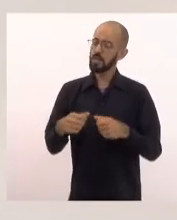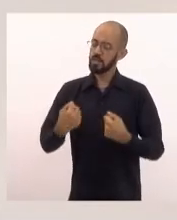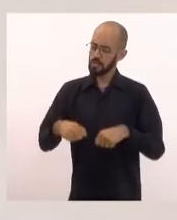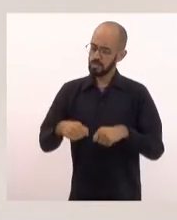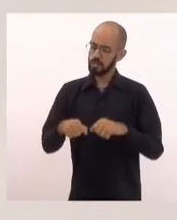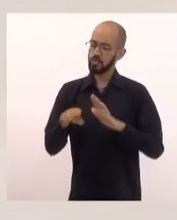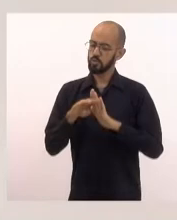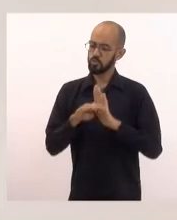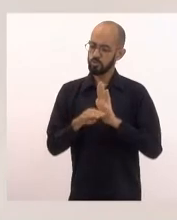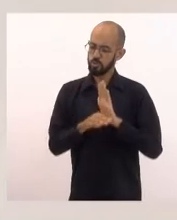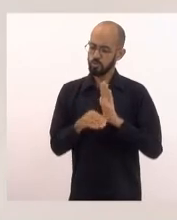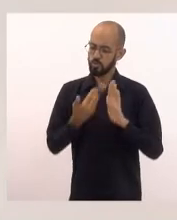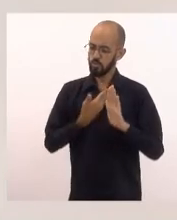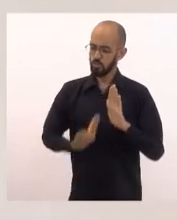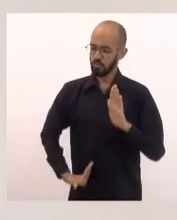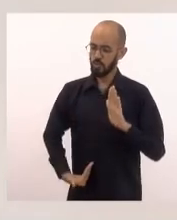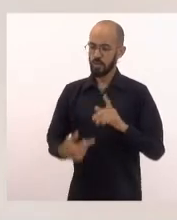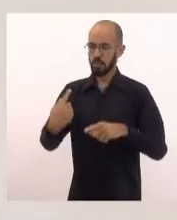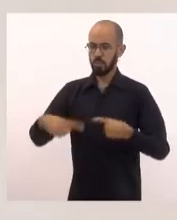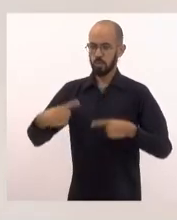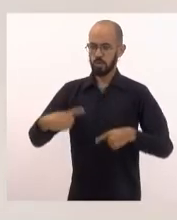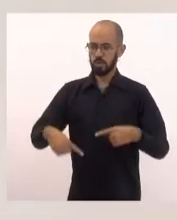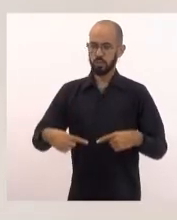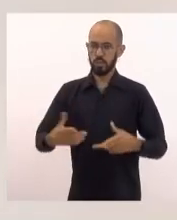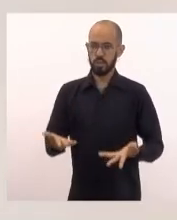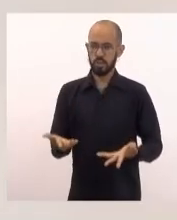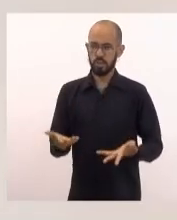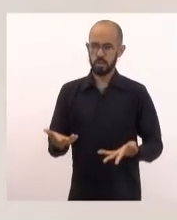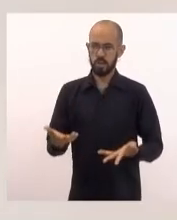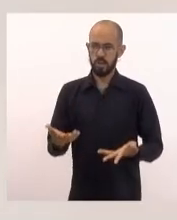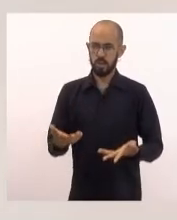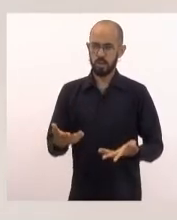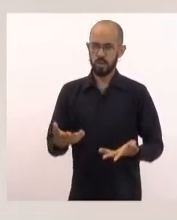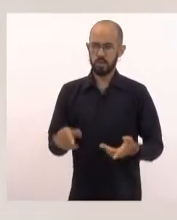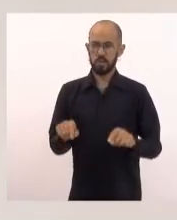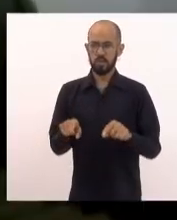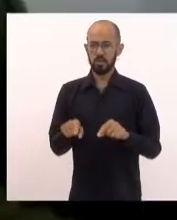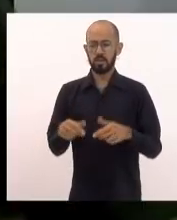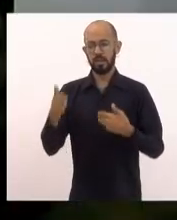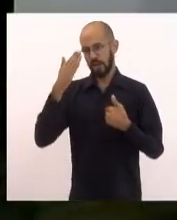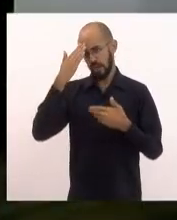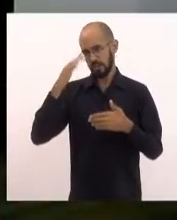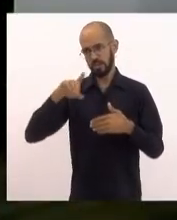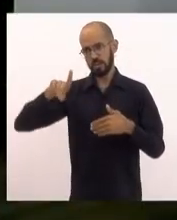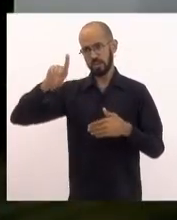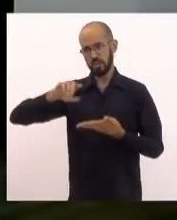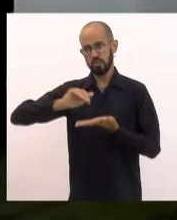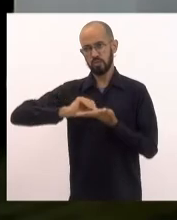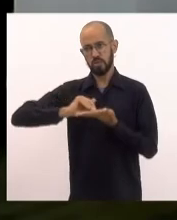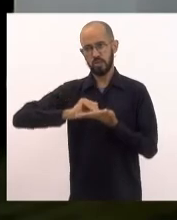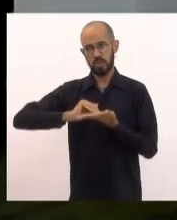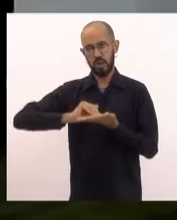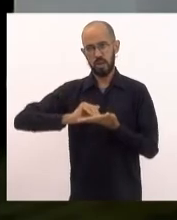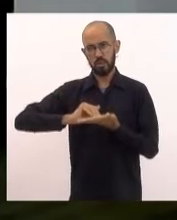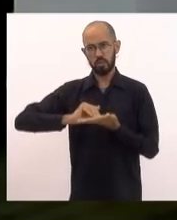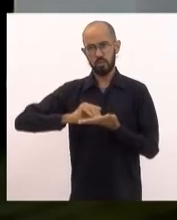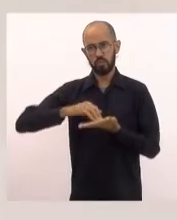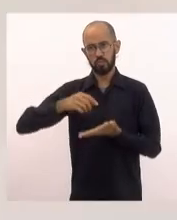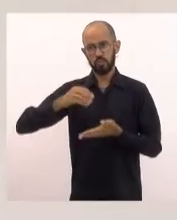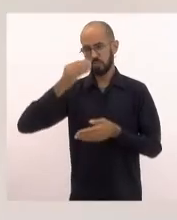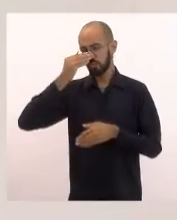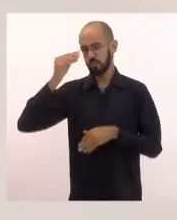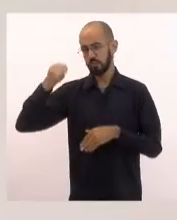programas. Chega nesse período, eles precisam também, graças a Deus, o secretário de Educação tem feito um trabalho belíssimo e não tem